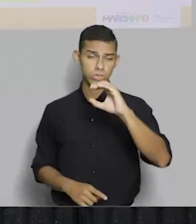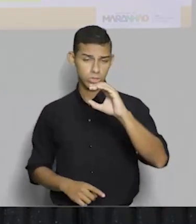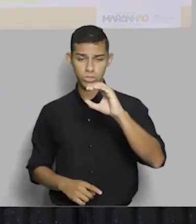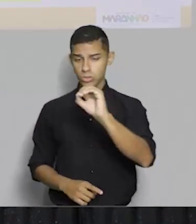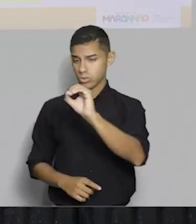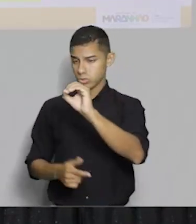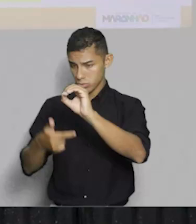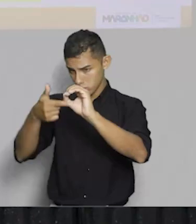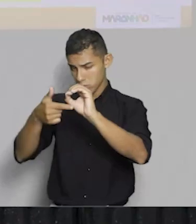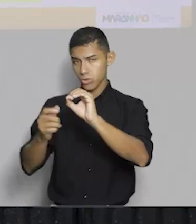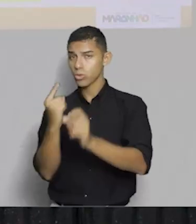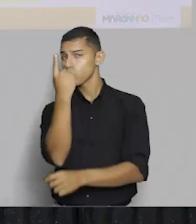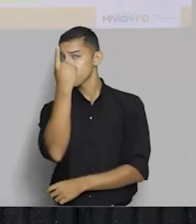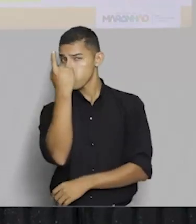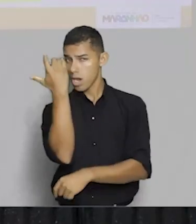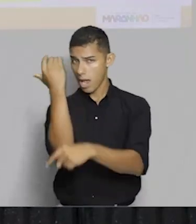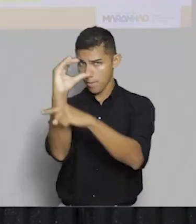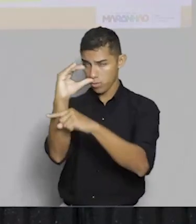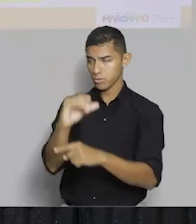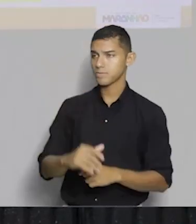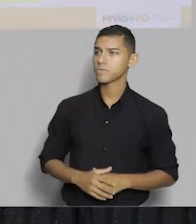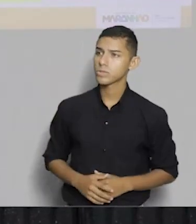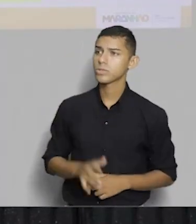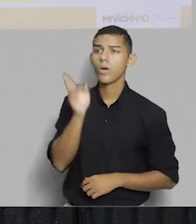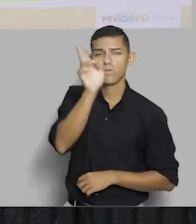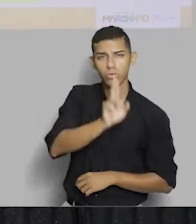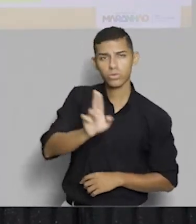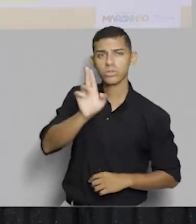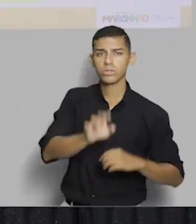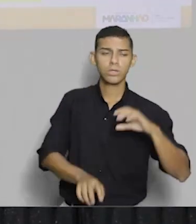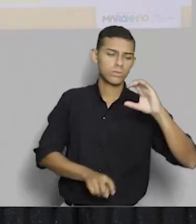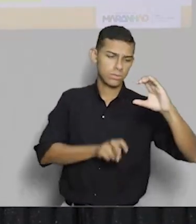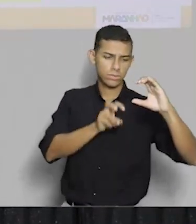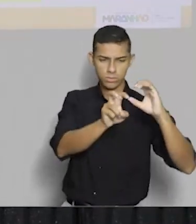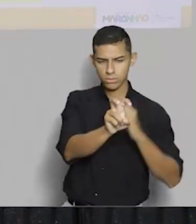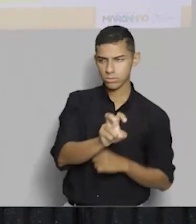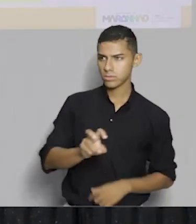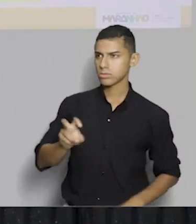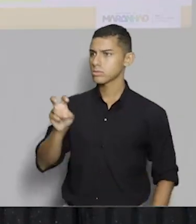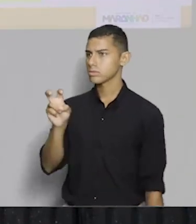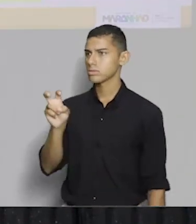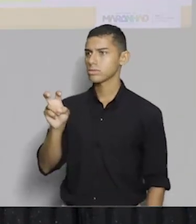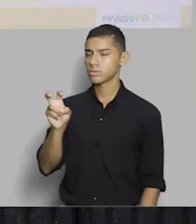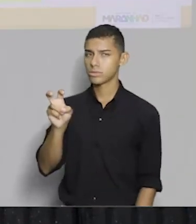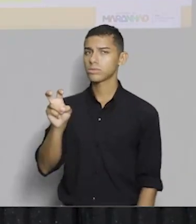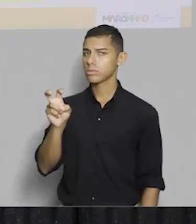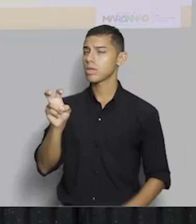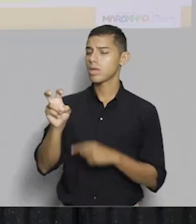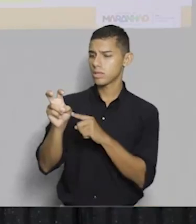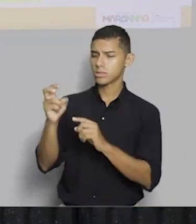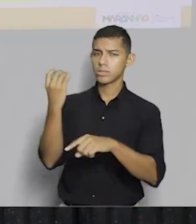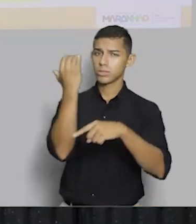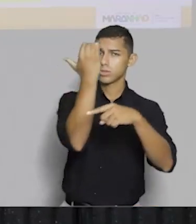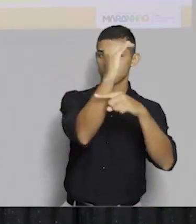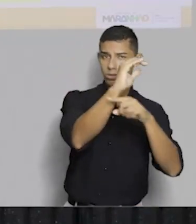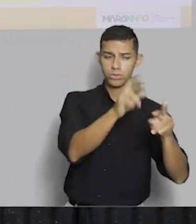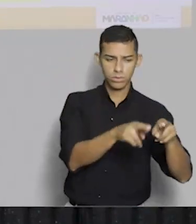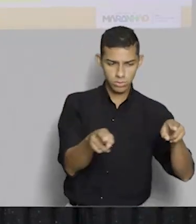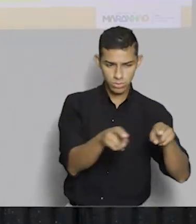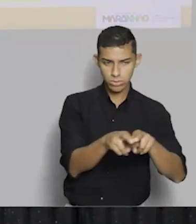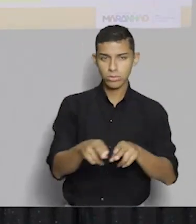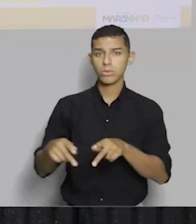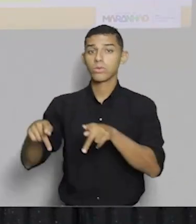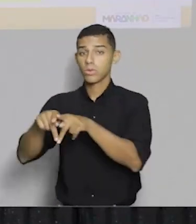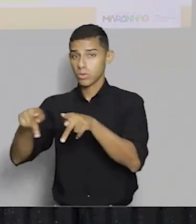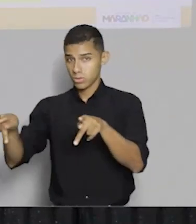um carbono Então vou usar o coeficiente sim dessa forma cinco carbonos tanto no reagente quanto